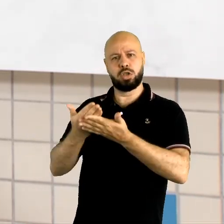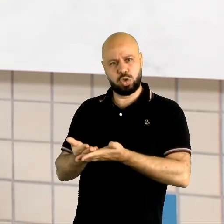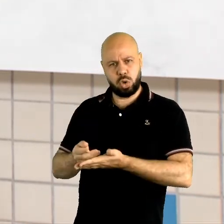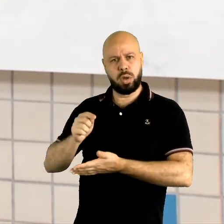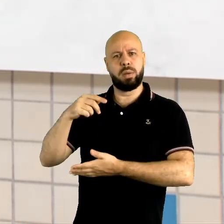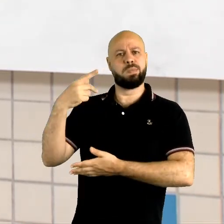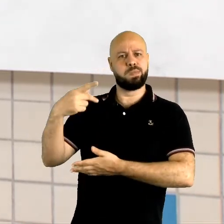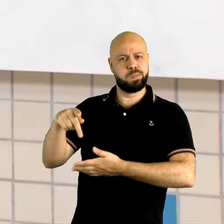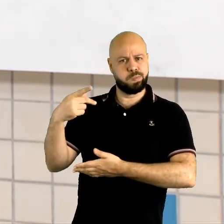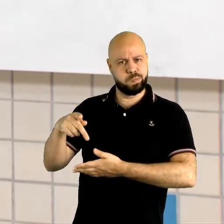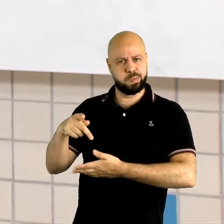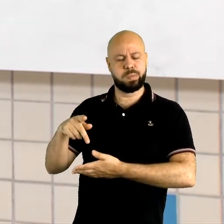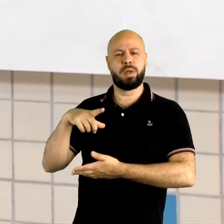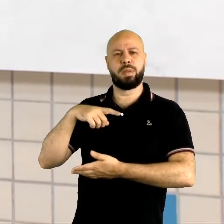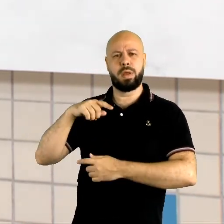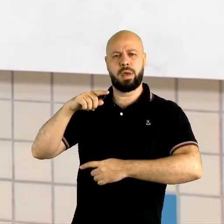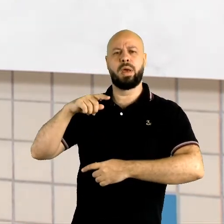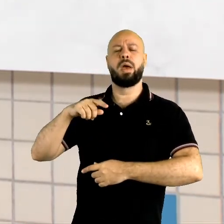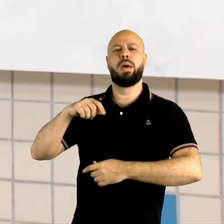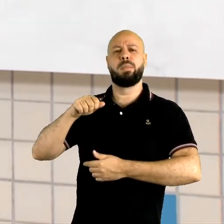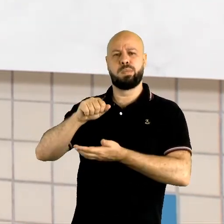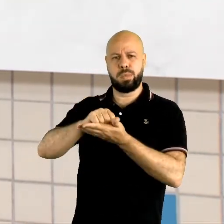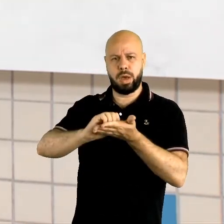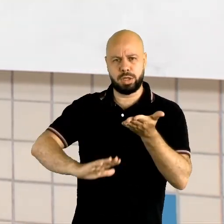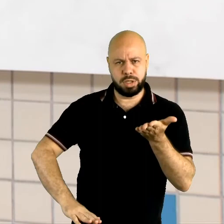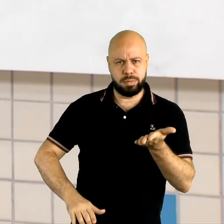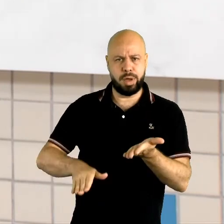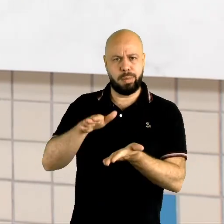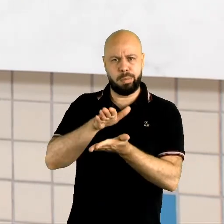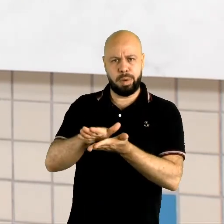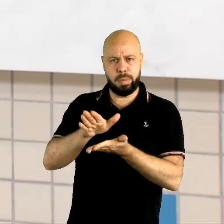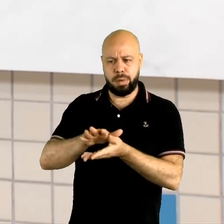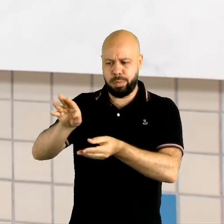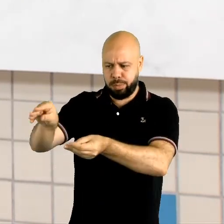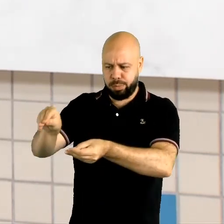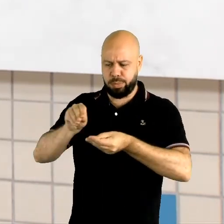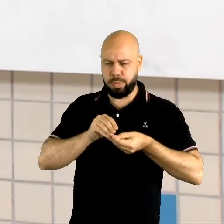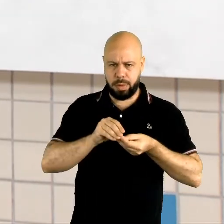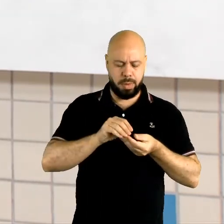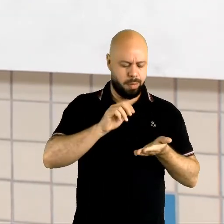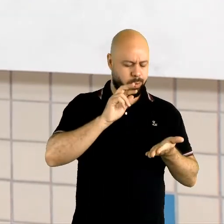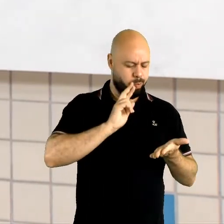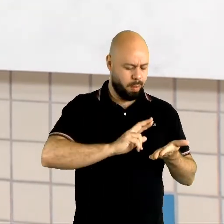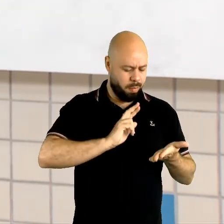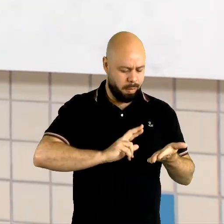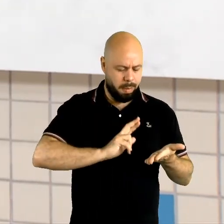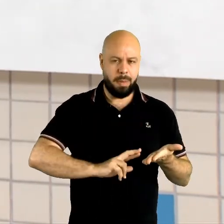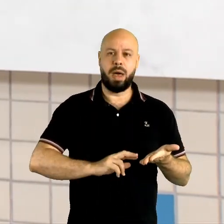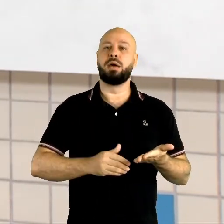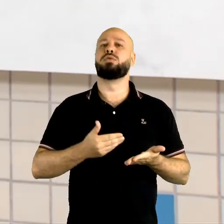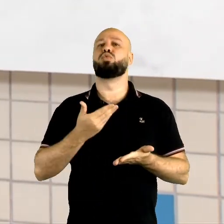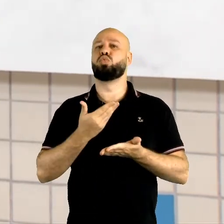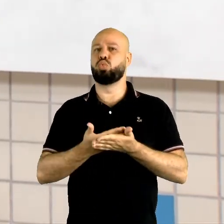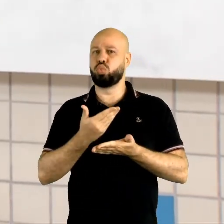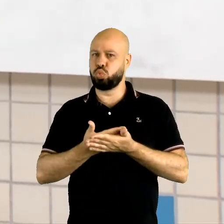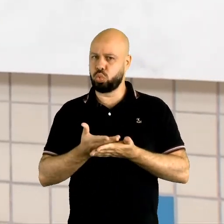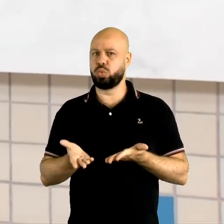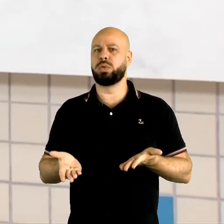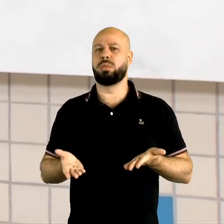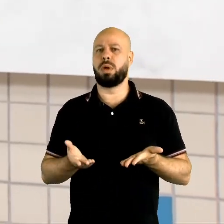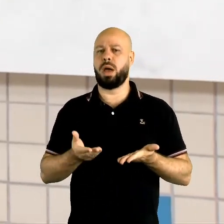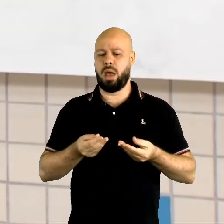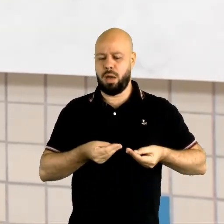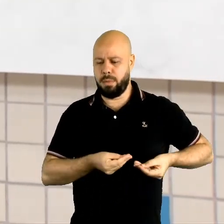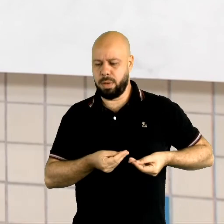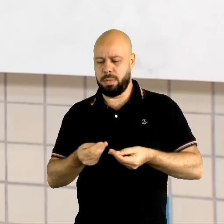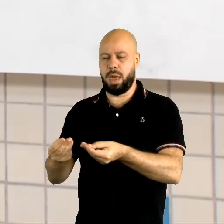estuda, lá tem atividade impressa, você pega, responde, participa, estuda sobre aquilo, entrega